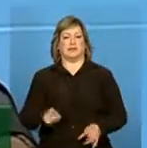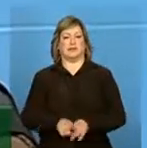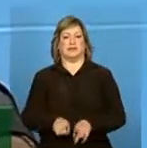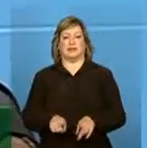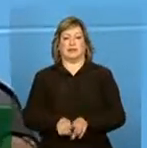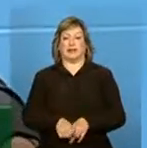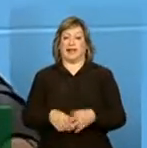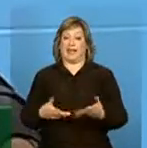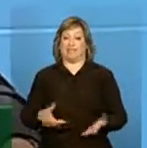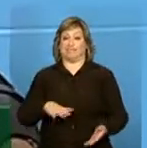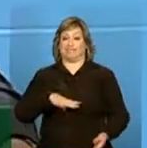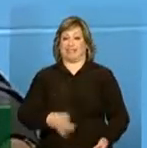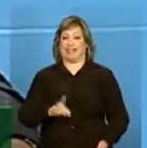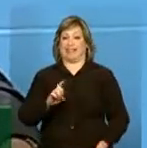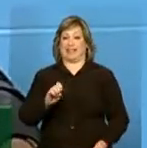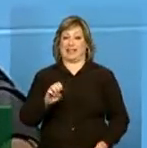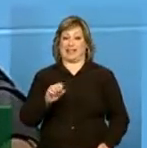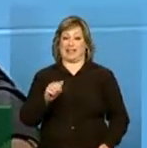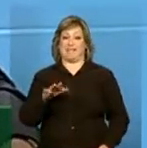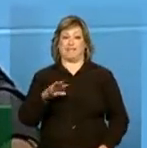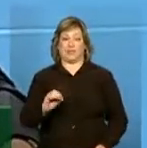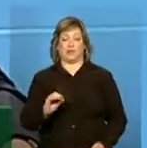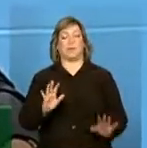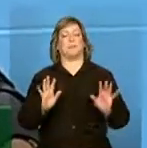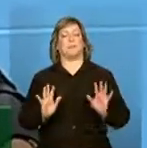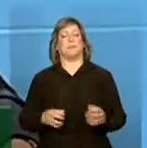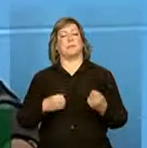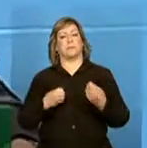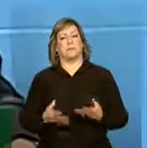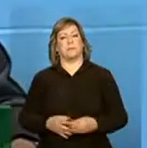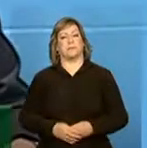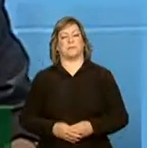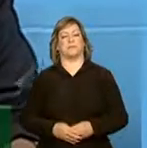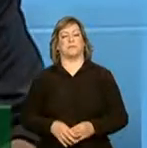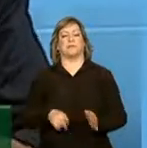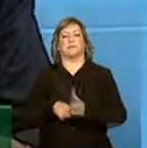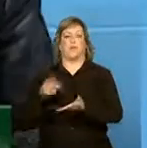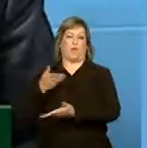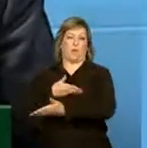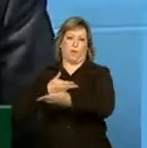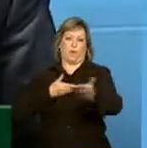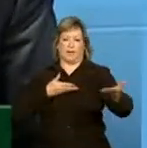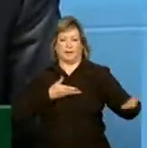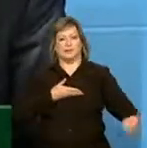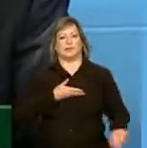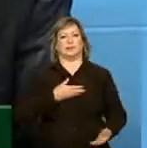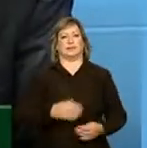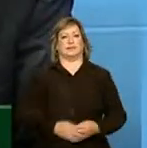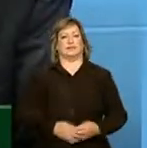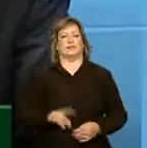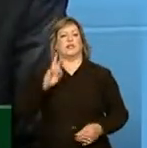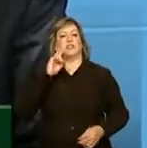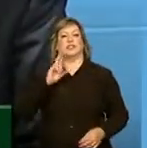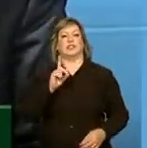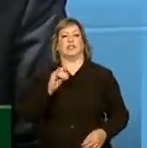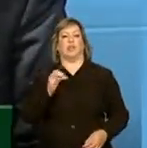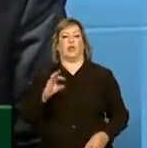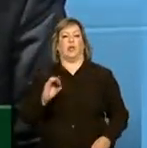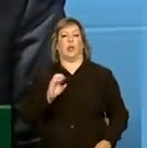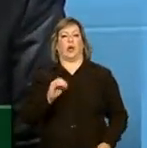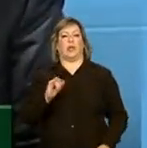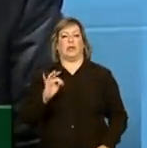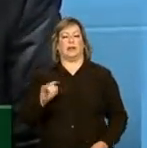né? Então aí é que está o desafio. Bom, colegas, senhor diretor da OIT,